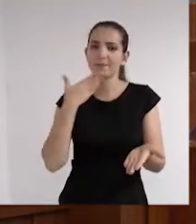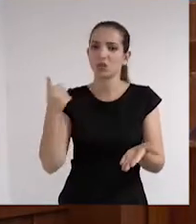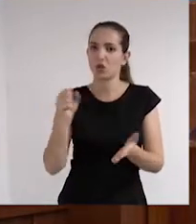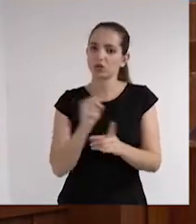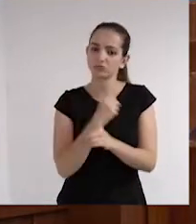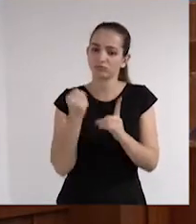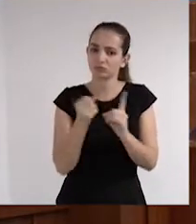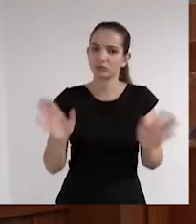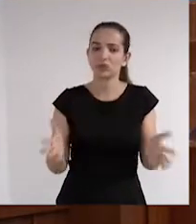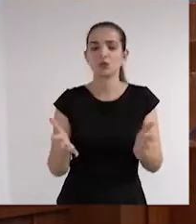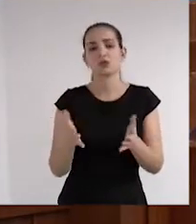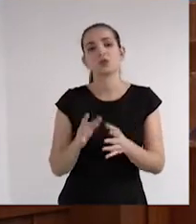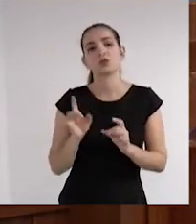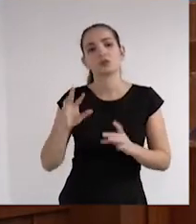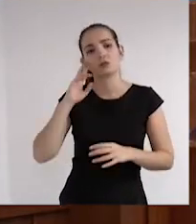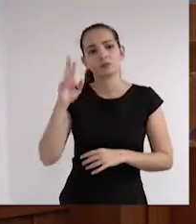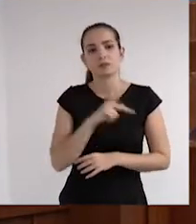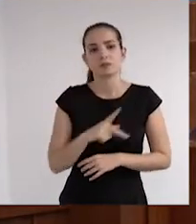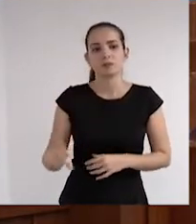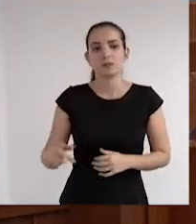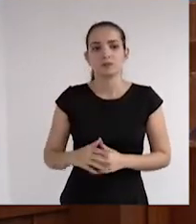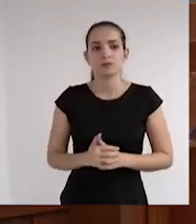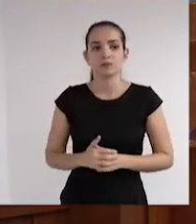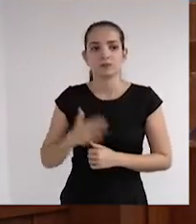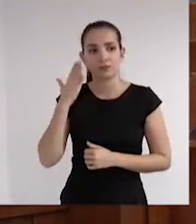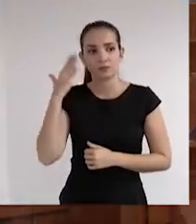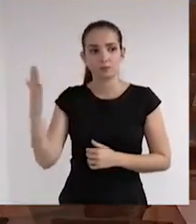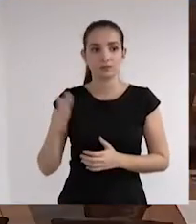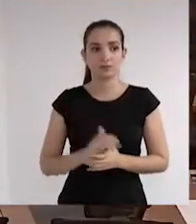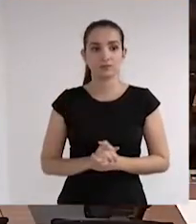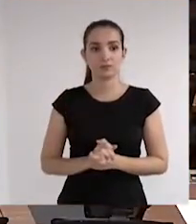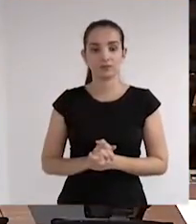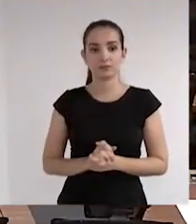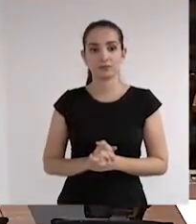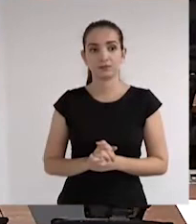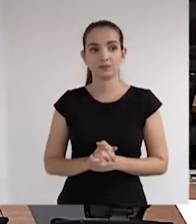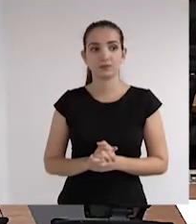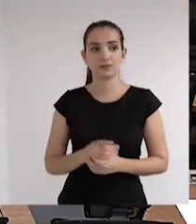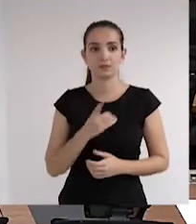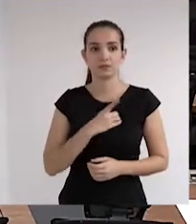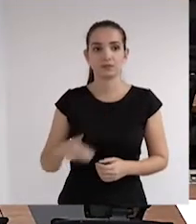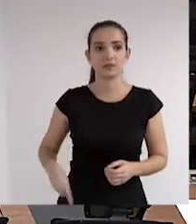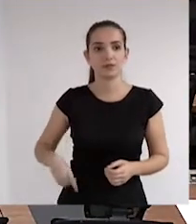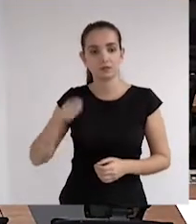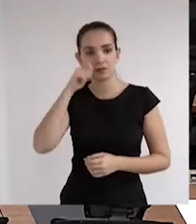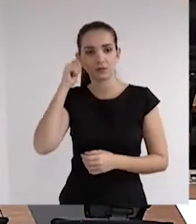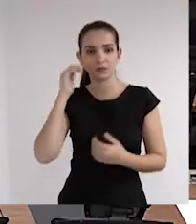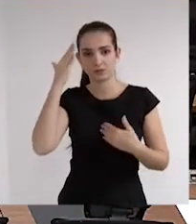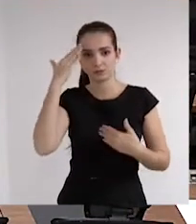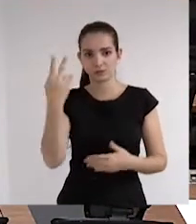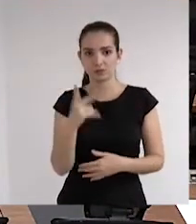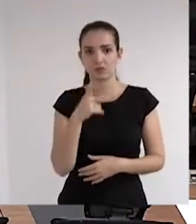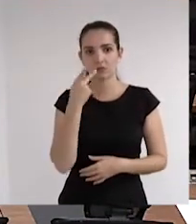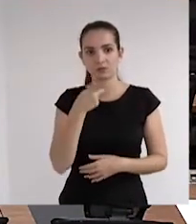nossa sociedade. Só isso, senhor presidente. Muito obrigado. Obrigado, deputado Amarildo. Agradecendo as suas palavras, Amarildo. Eu também